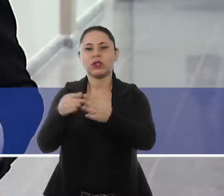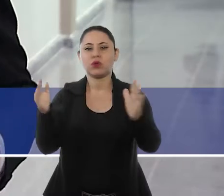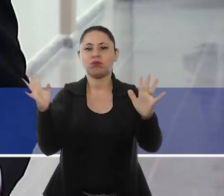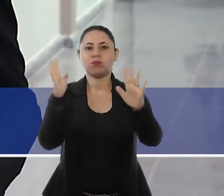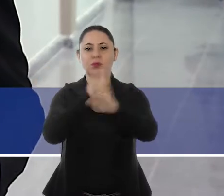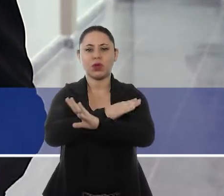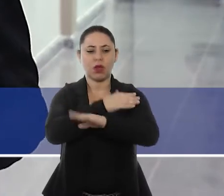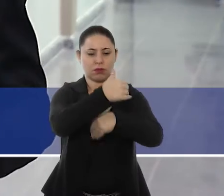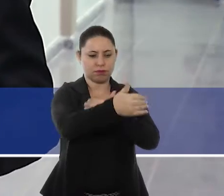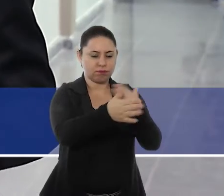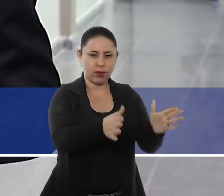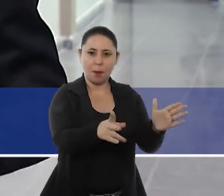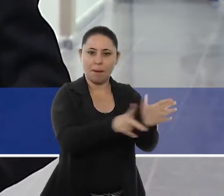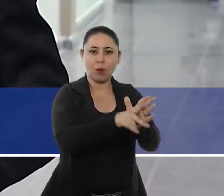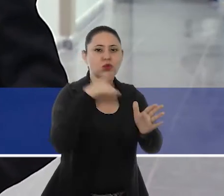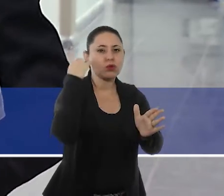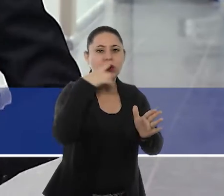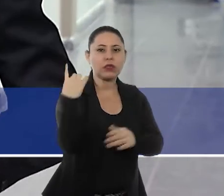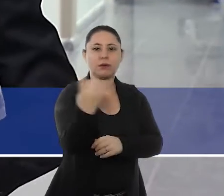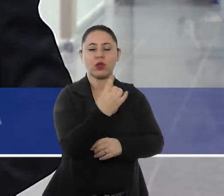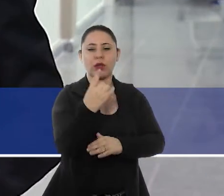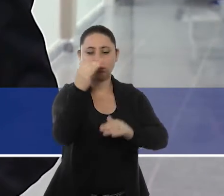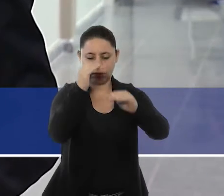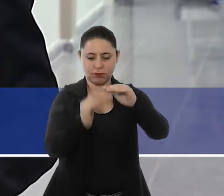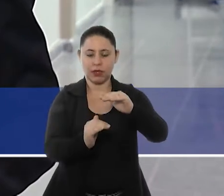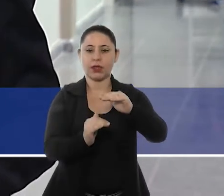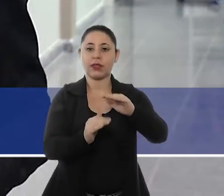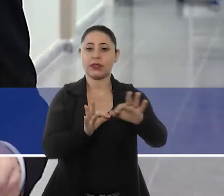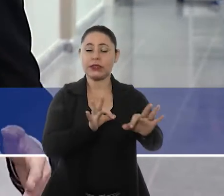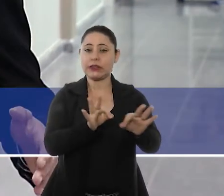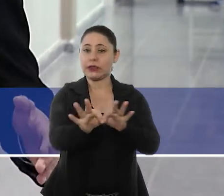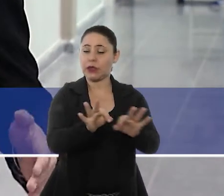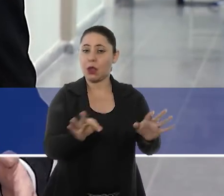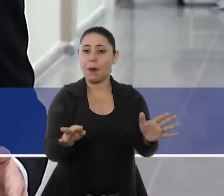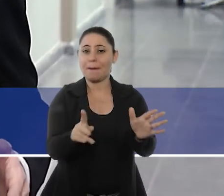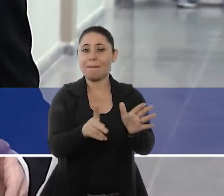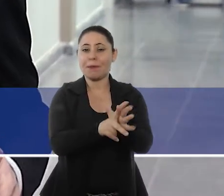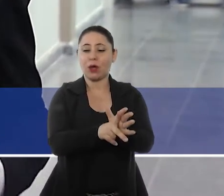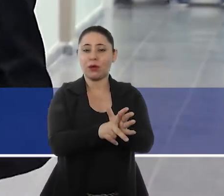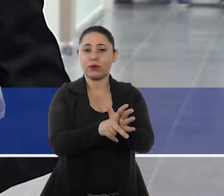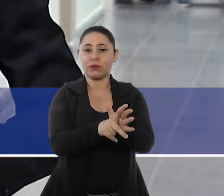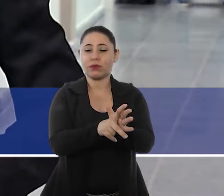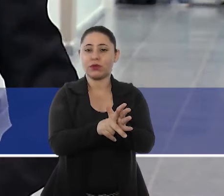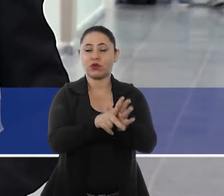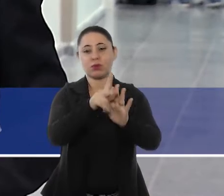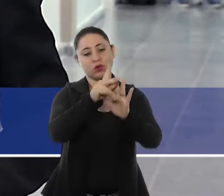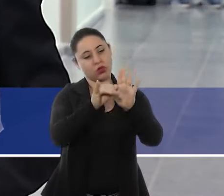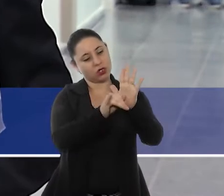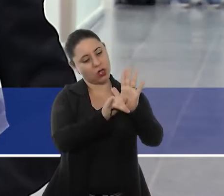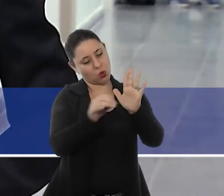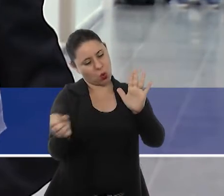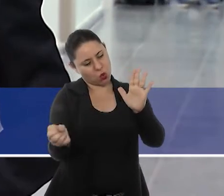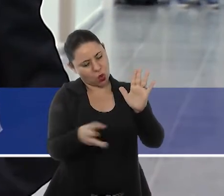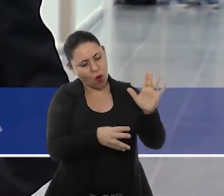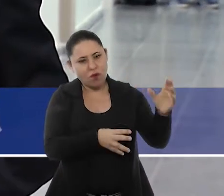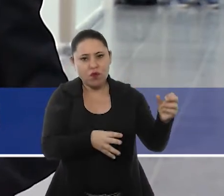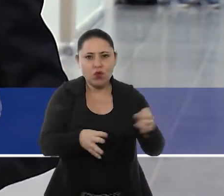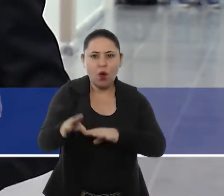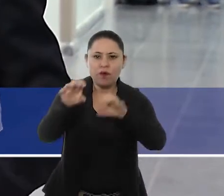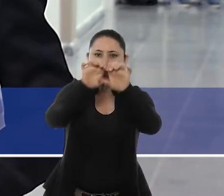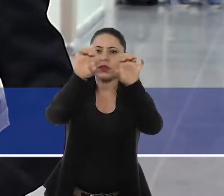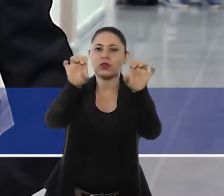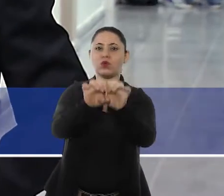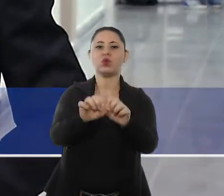de transferência do Gabinete dos Deputados para o primeiro andar, em espaços padronizados dentro do projeto de modernização